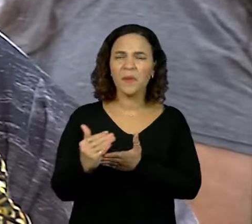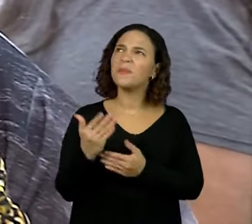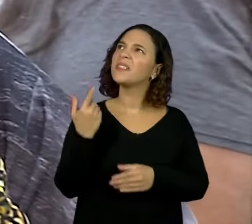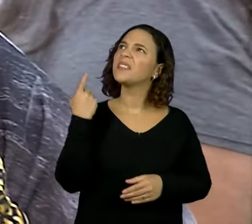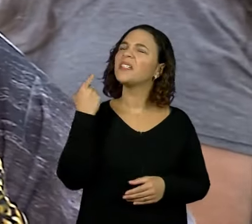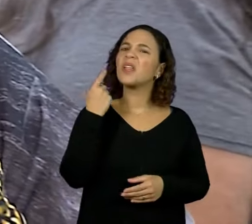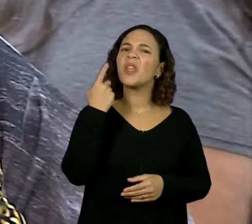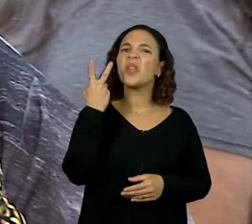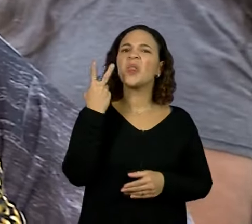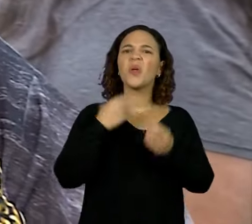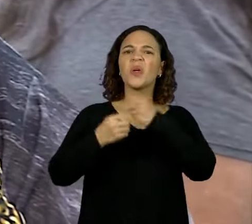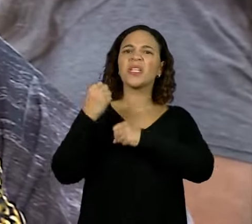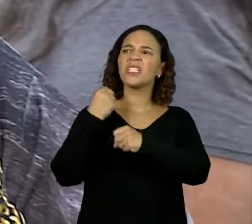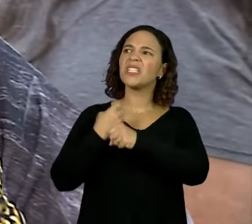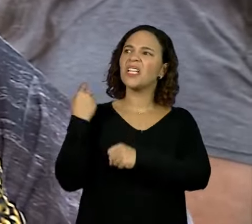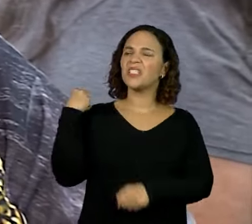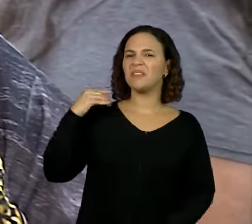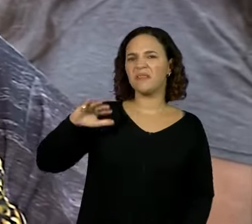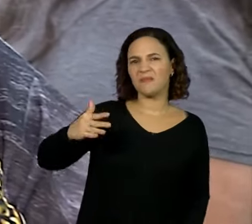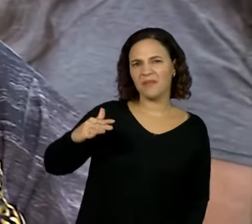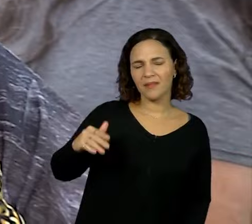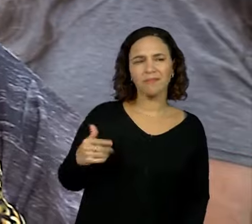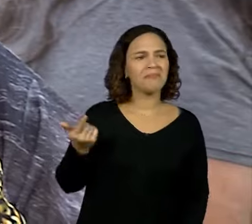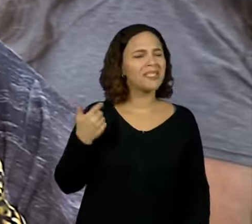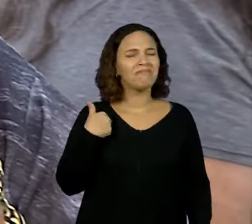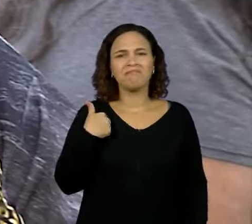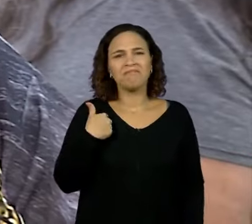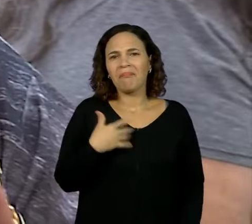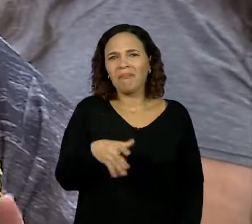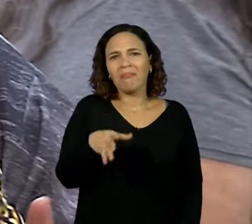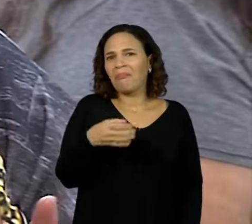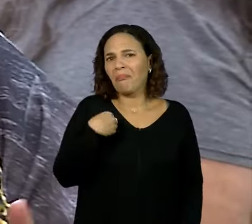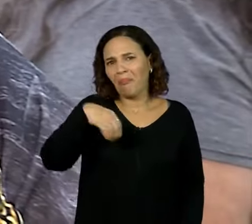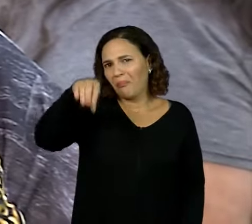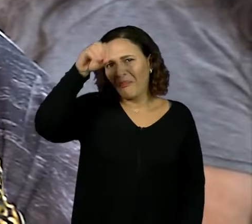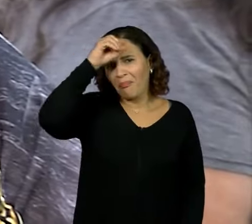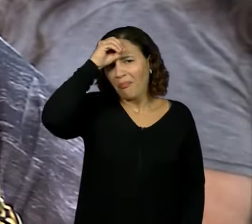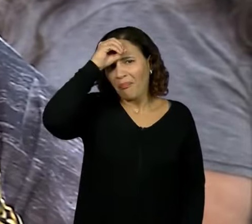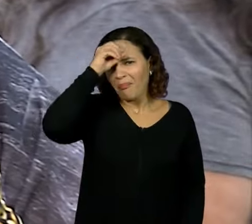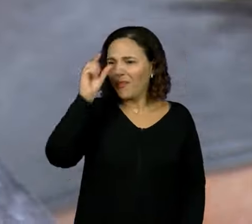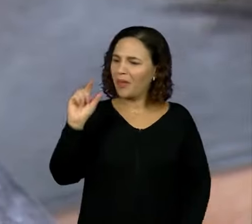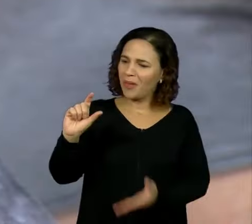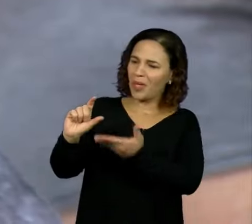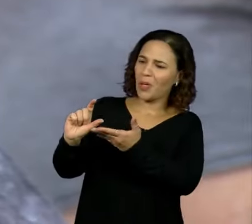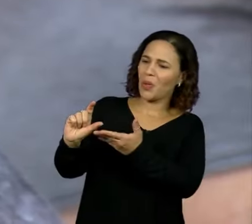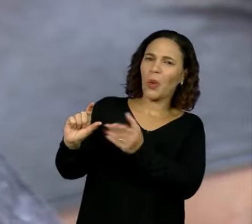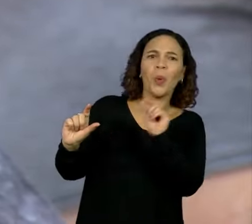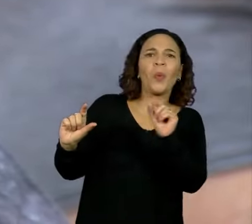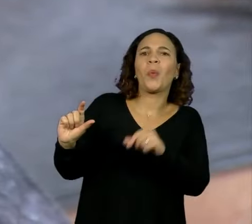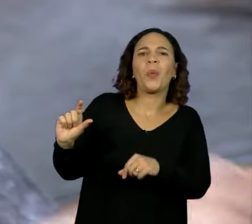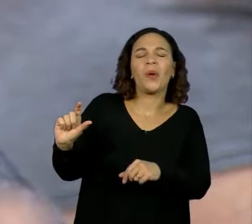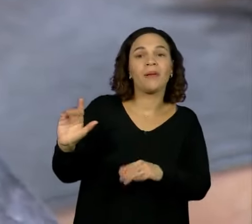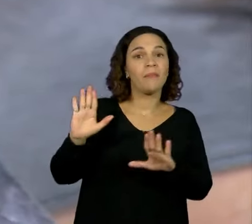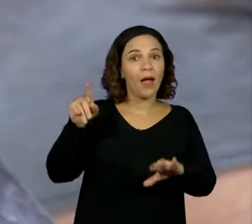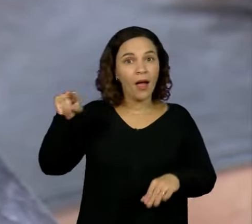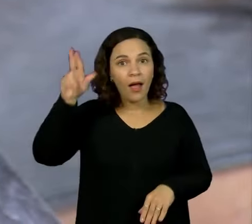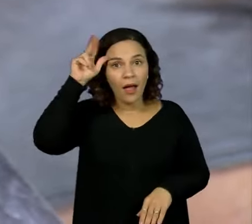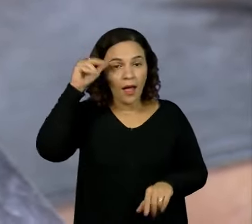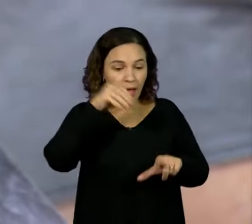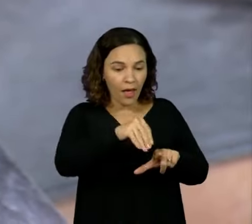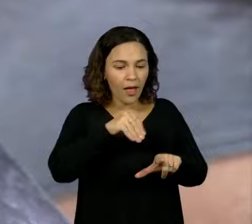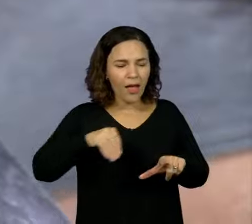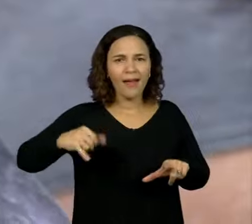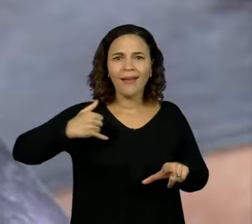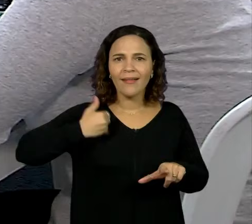2 anos e pouco, só que assim, eu não tinha noção de nenhuma peça de xadrez. Para jogar um jogo de xadrez, não